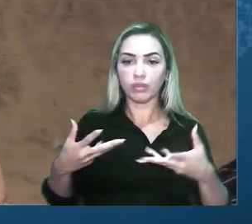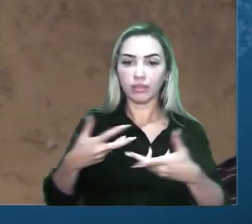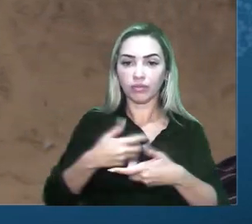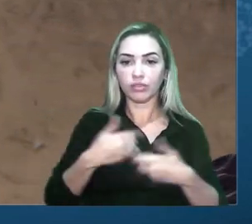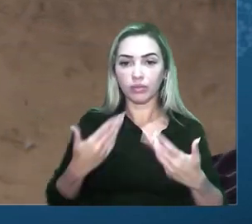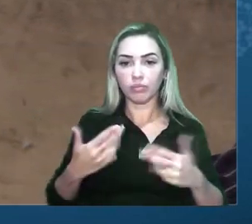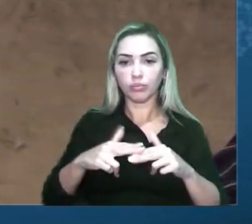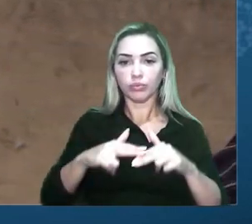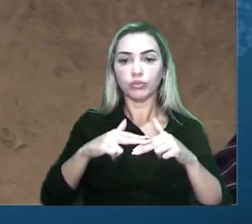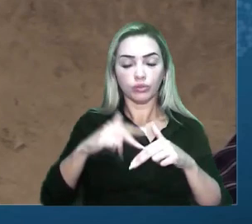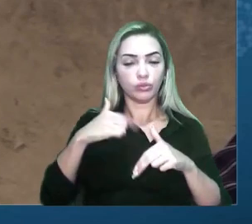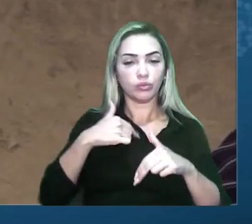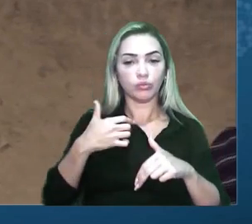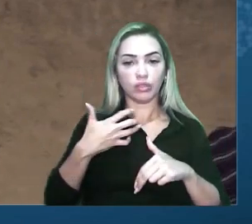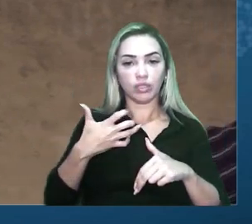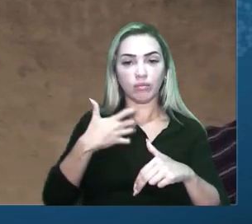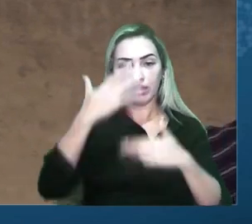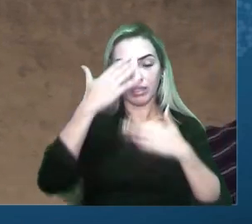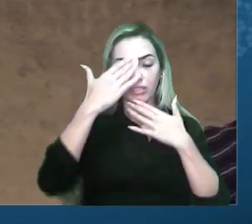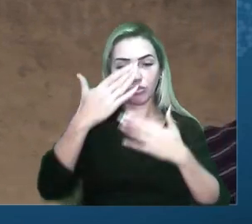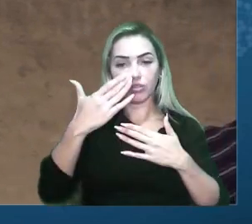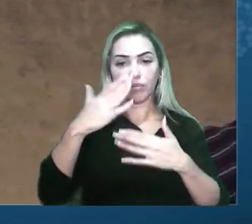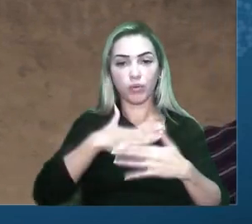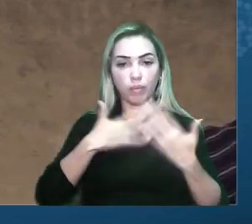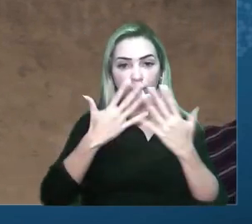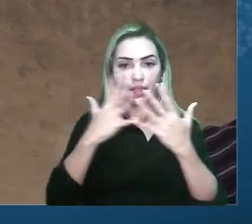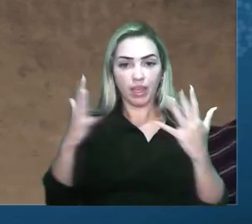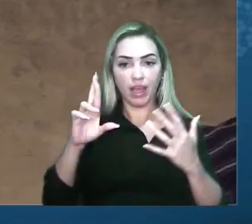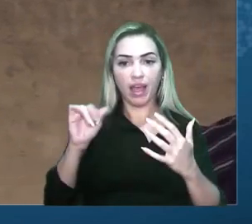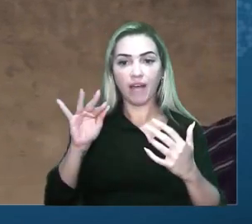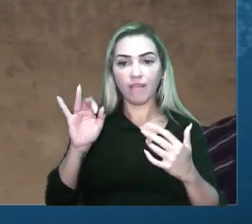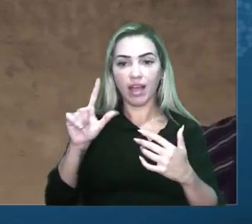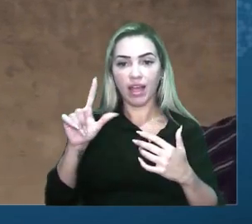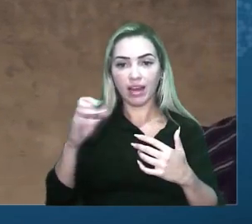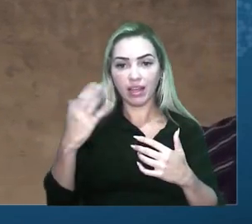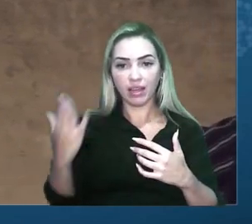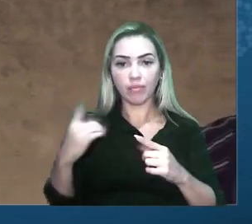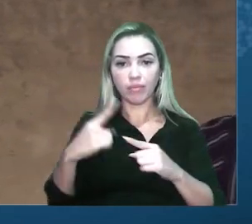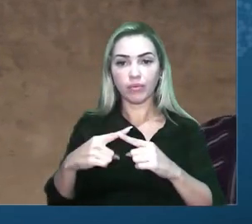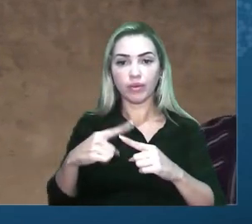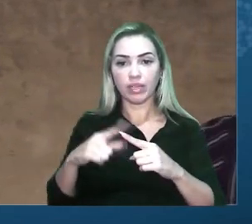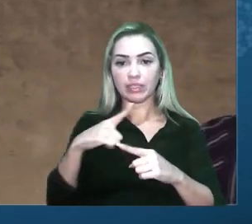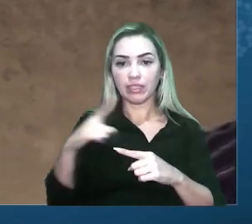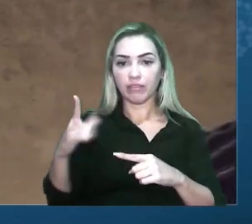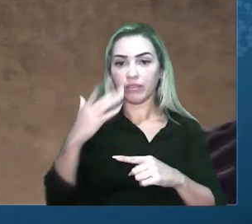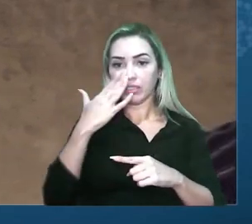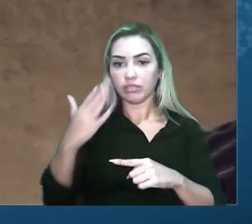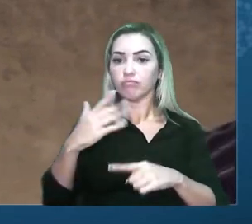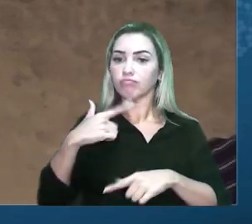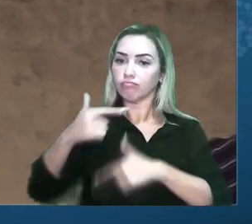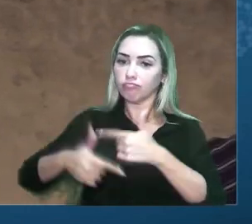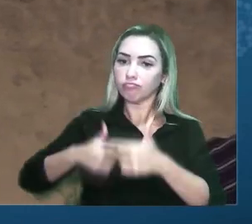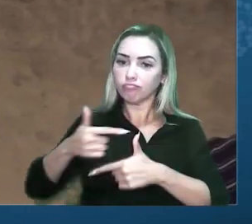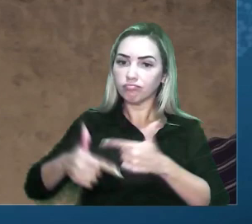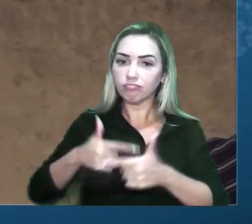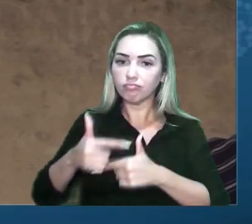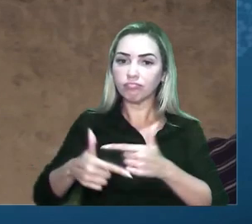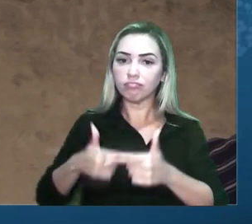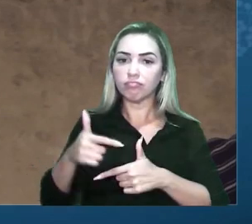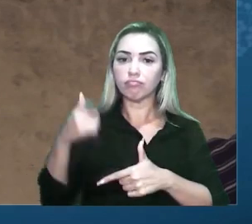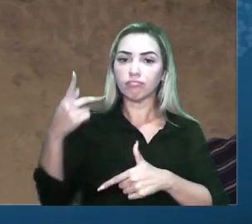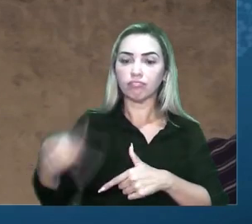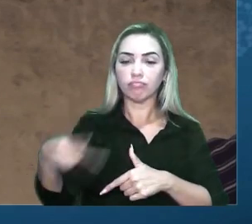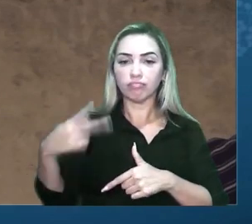render minha gratidão, minha homenagem à Rafaele, porque ela está desbravando